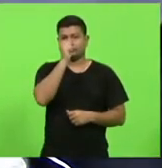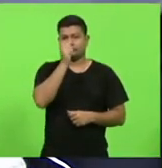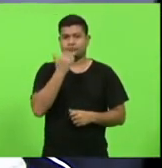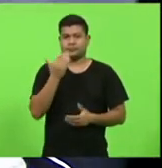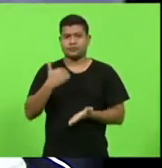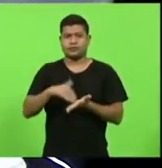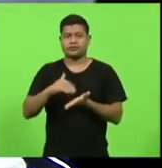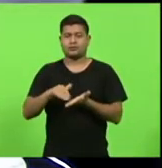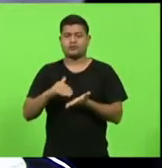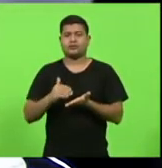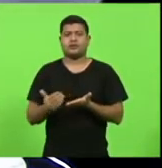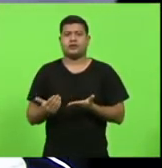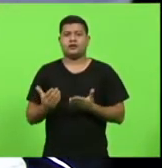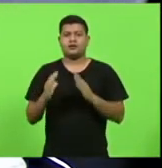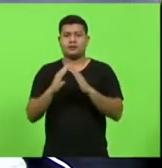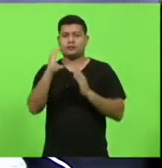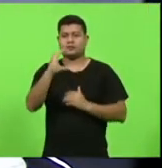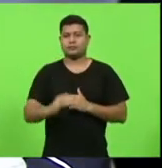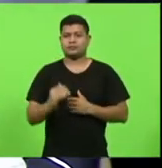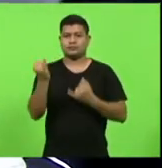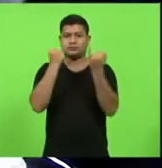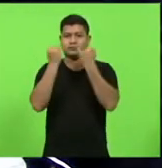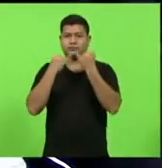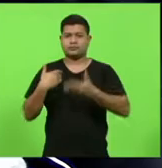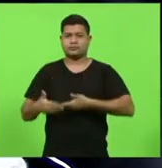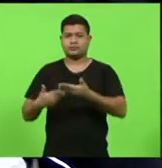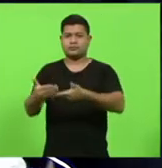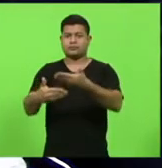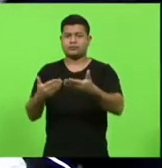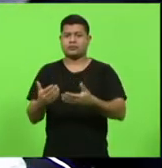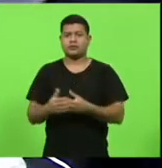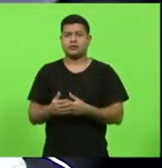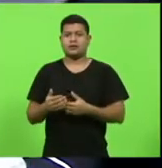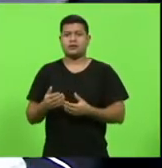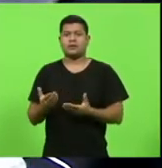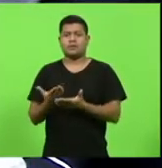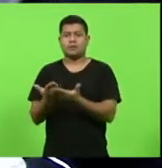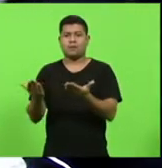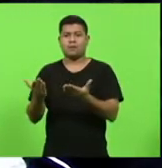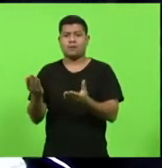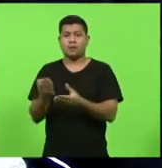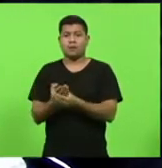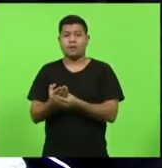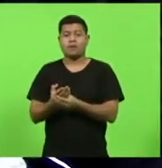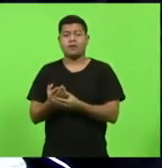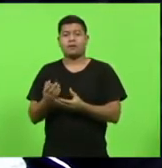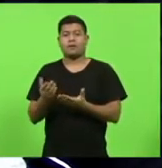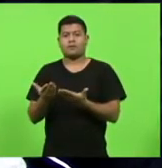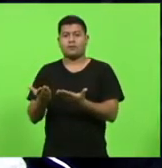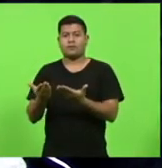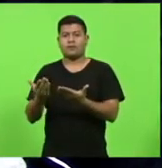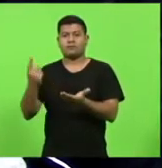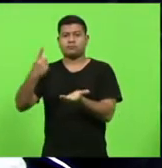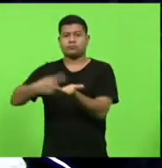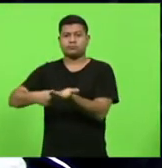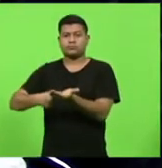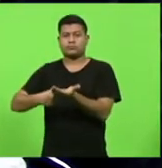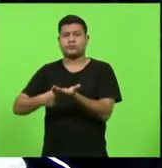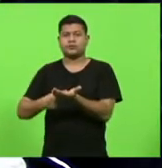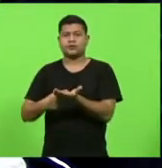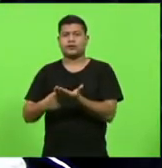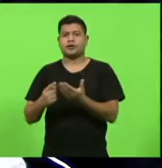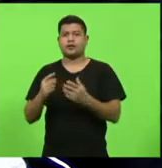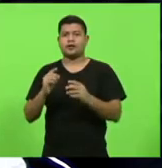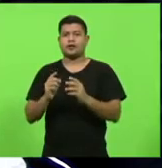secretário de Estado da Casa Civil informações acerca do trâmite do procedimento administrativo que tem como escopo a concessão do terminal Rita Maria